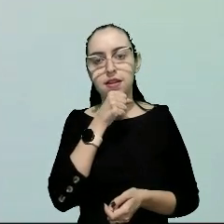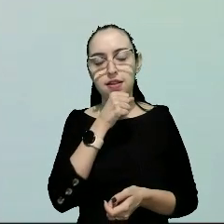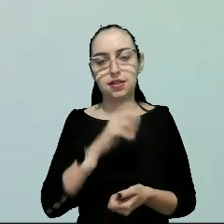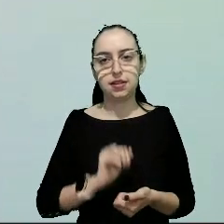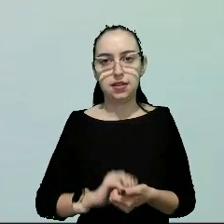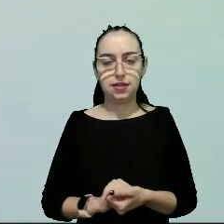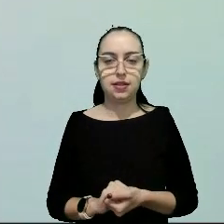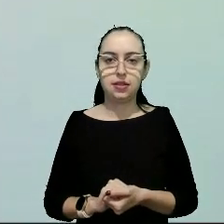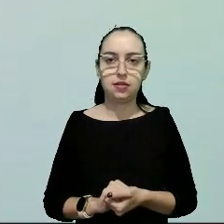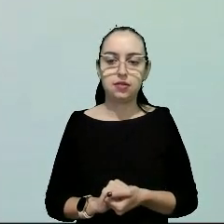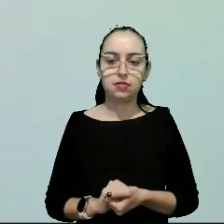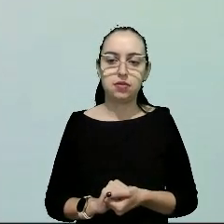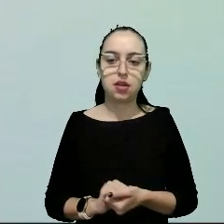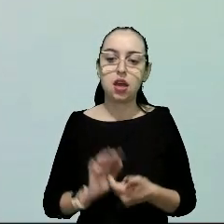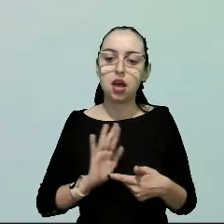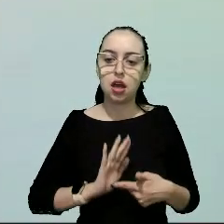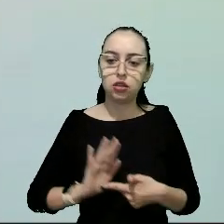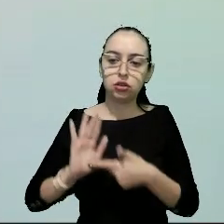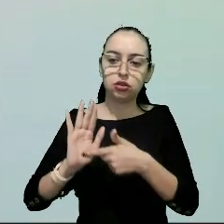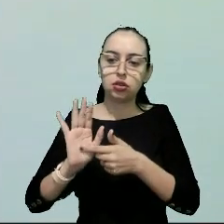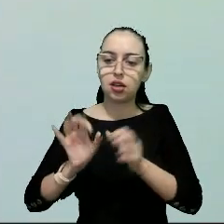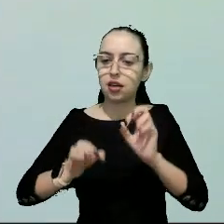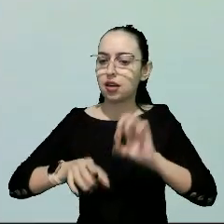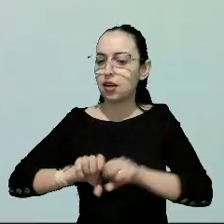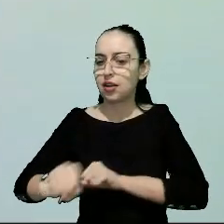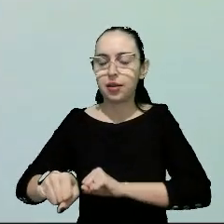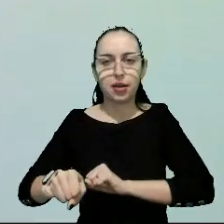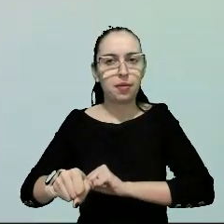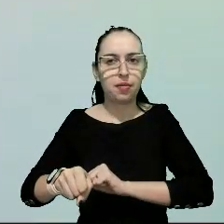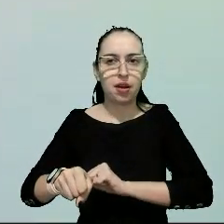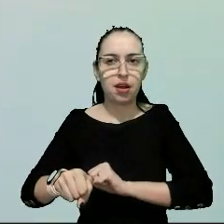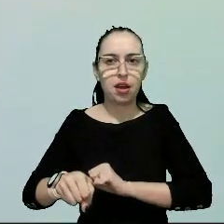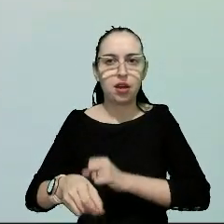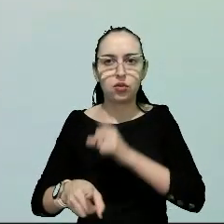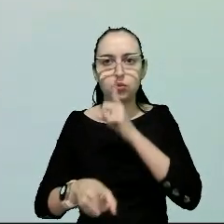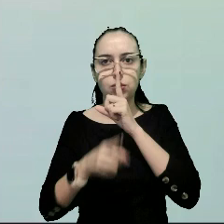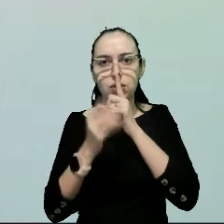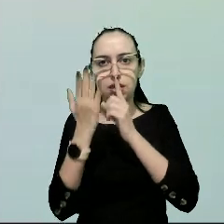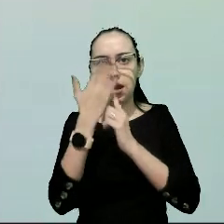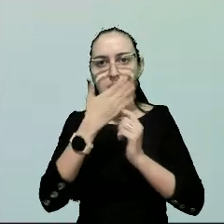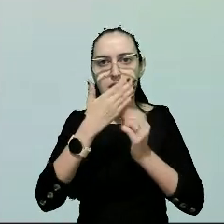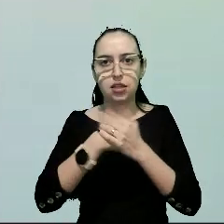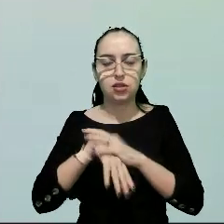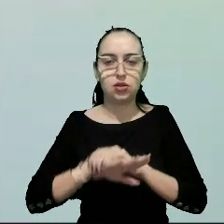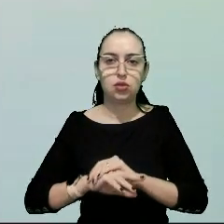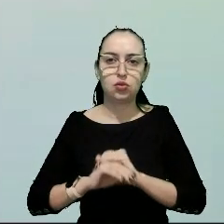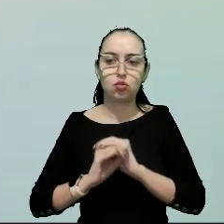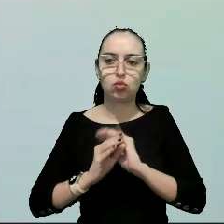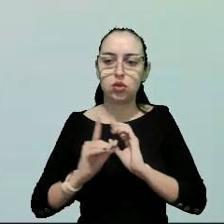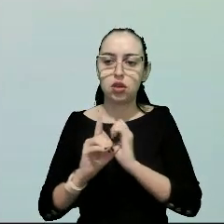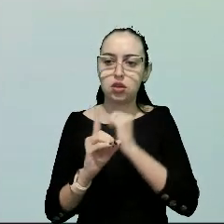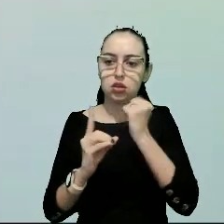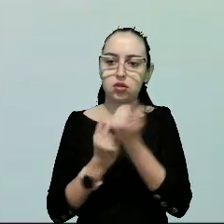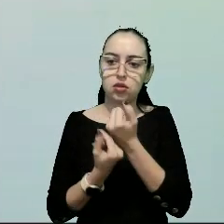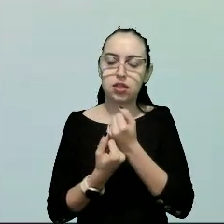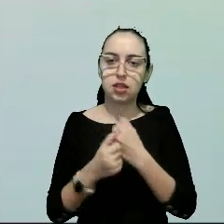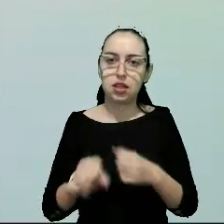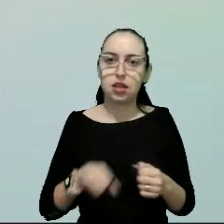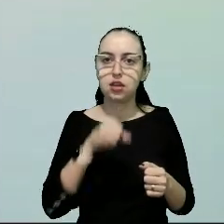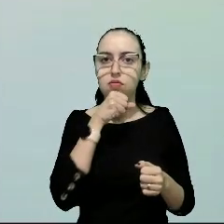da velhice a ajudar a romper com a conspiração de silêncio que cerca o